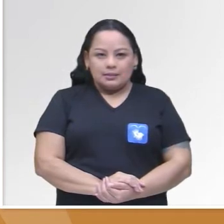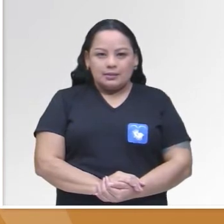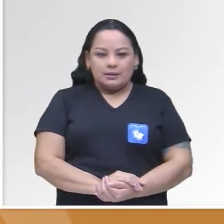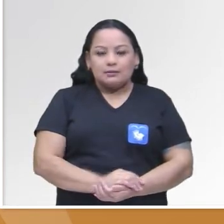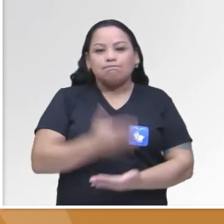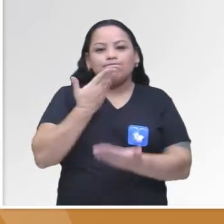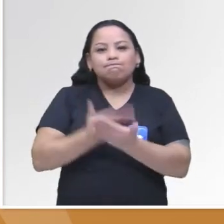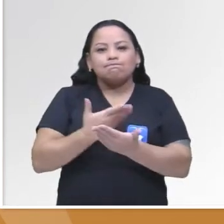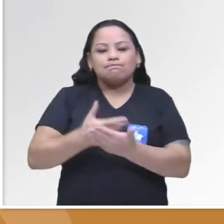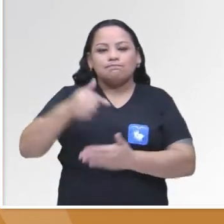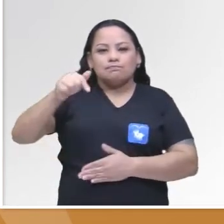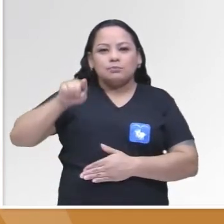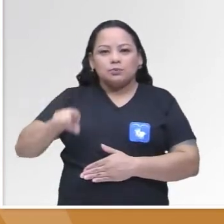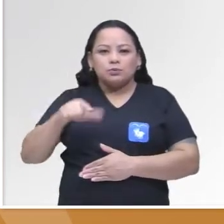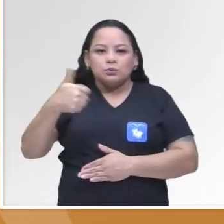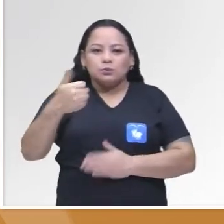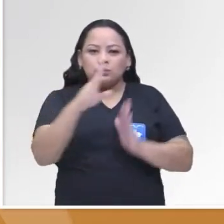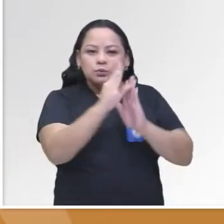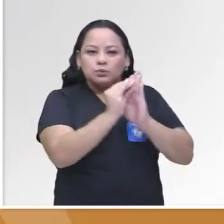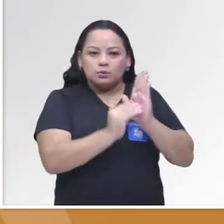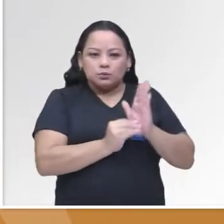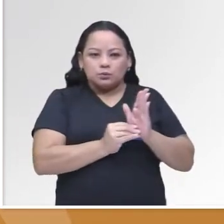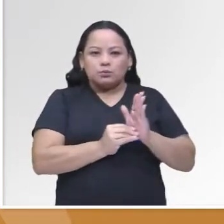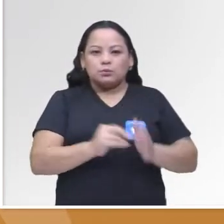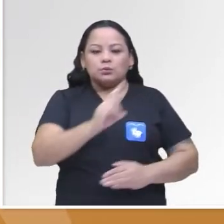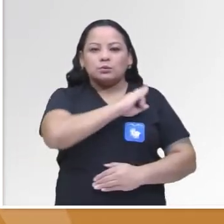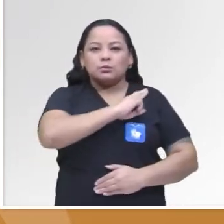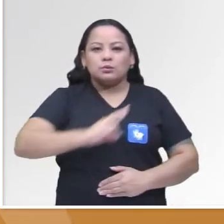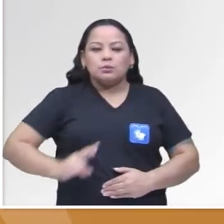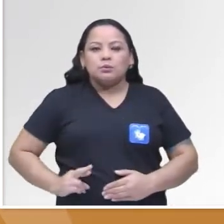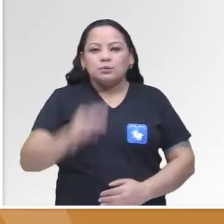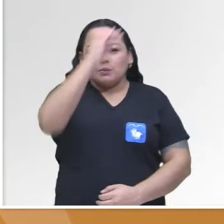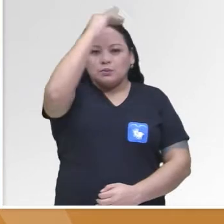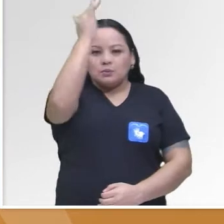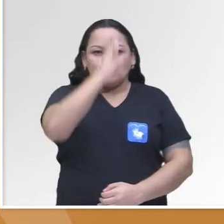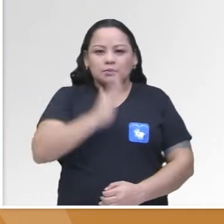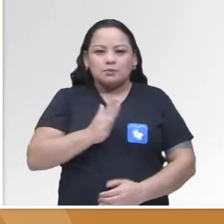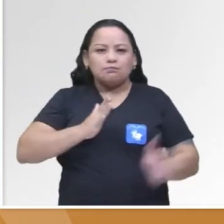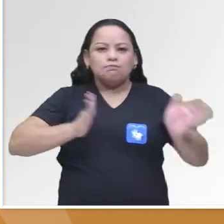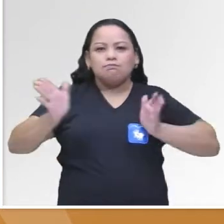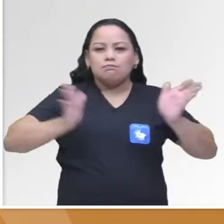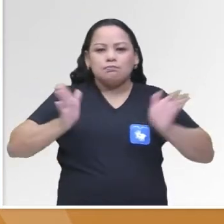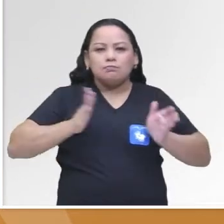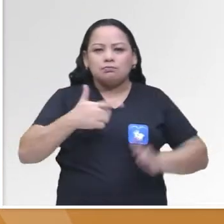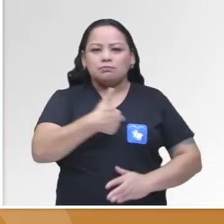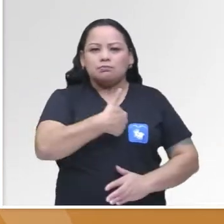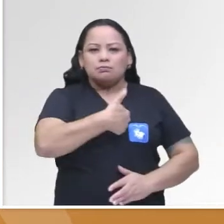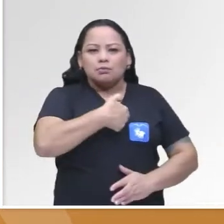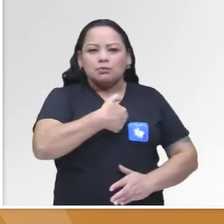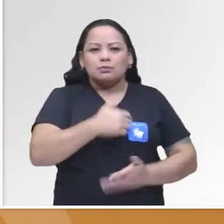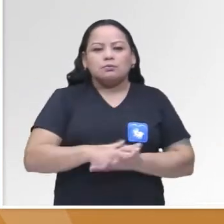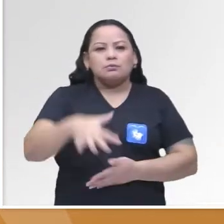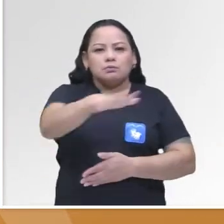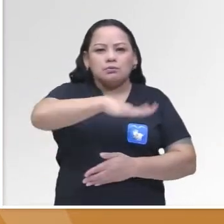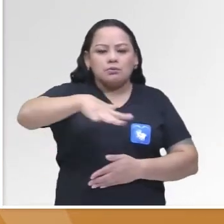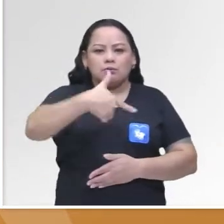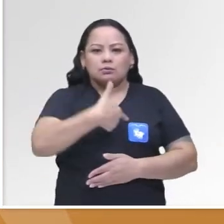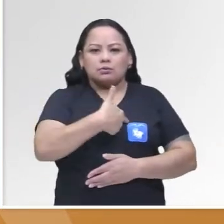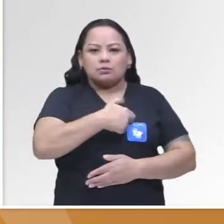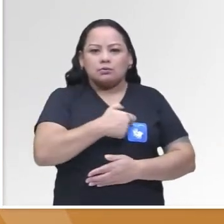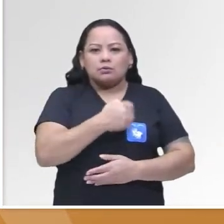Aula 7.1, Conteúdo. República do Brasil, período getulista, Era